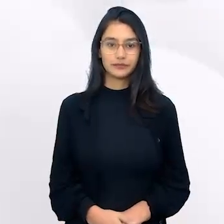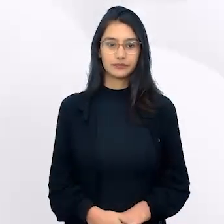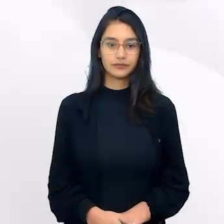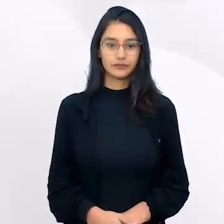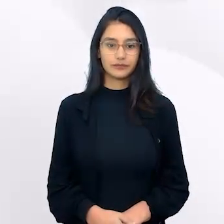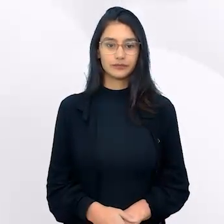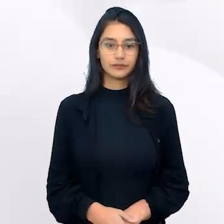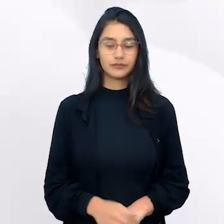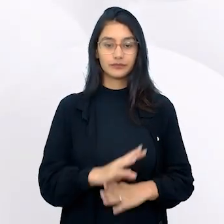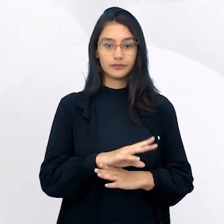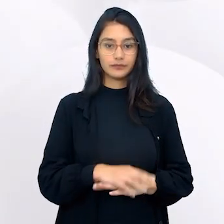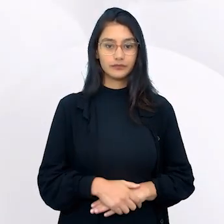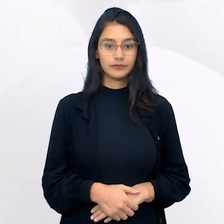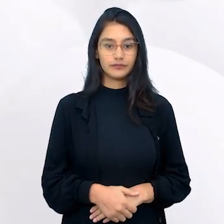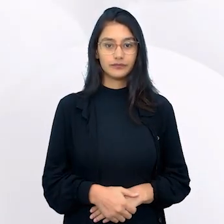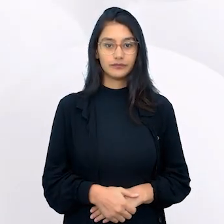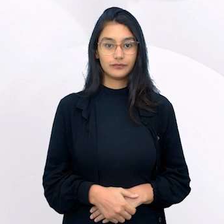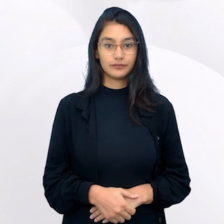Coloca na tela.